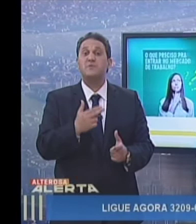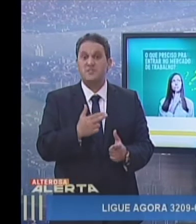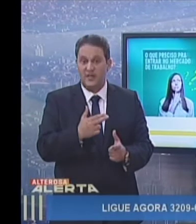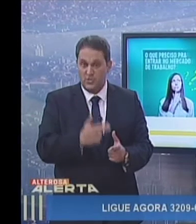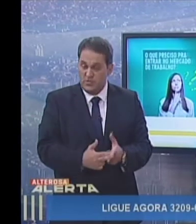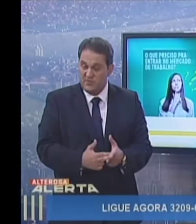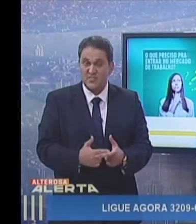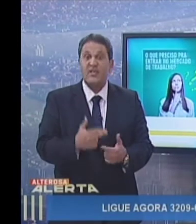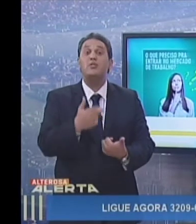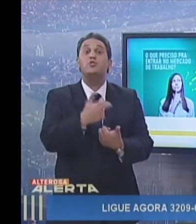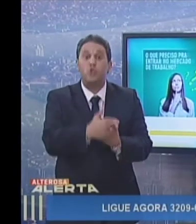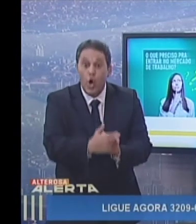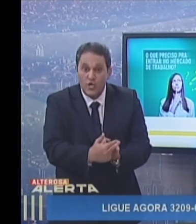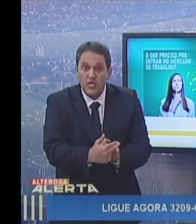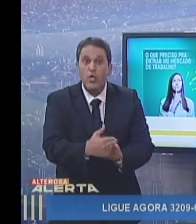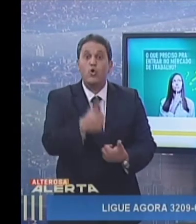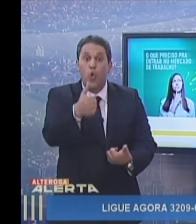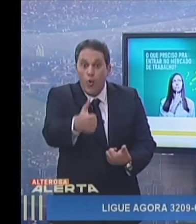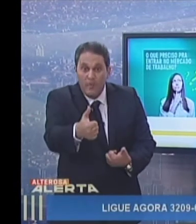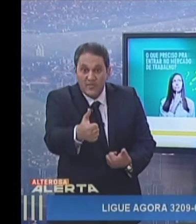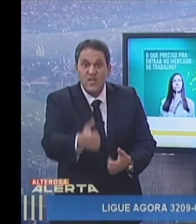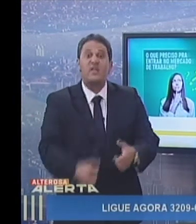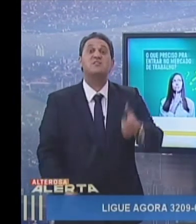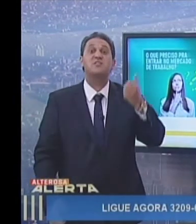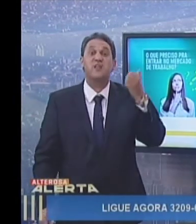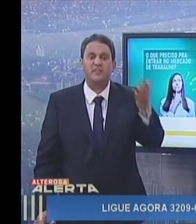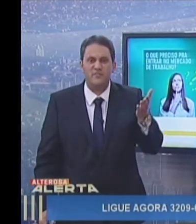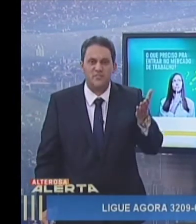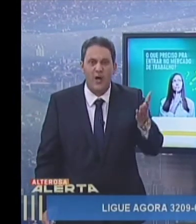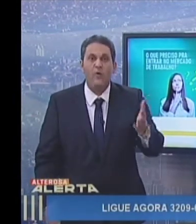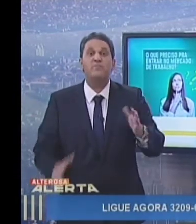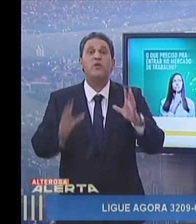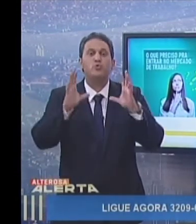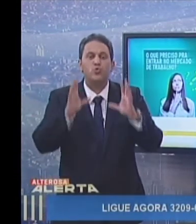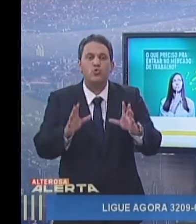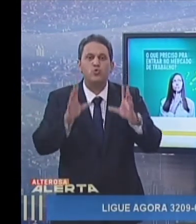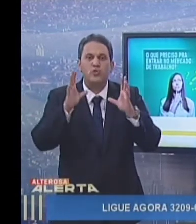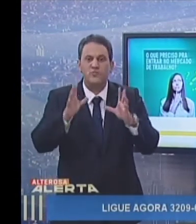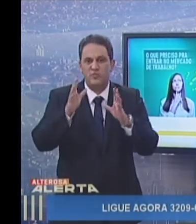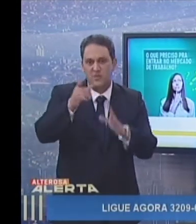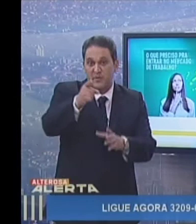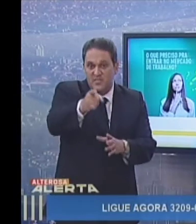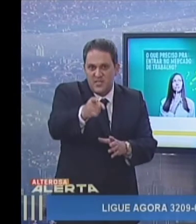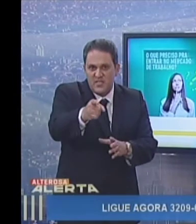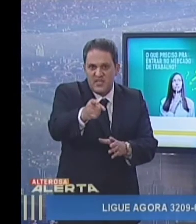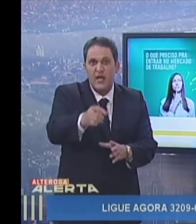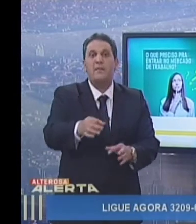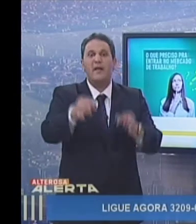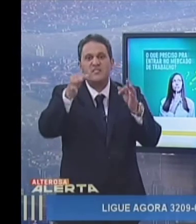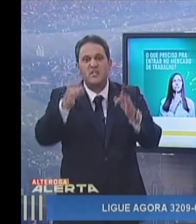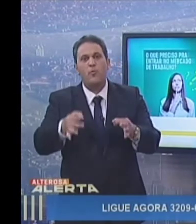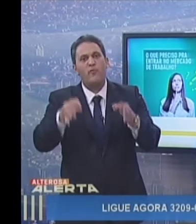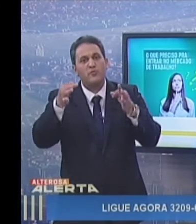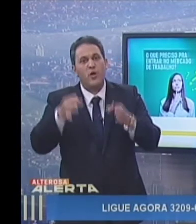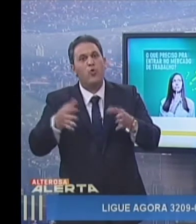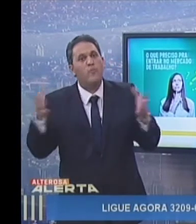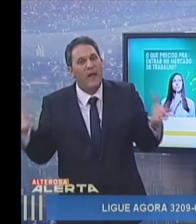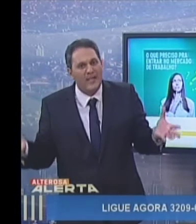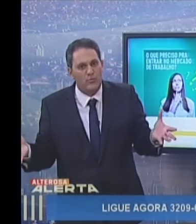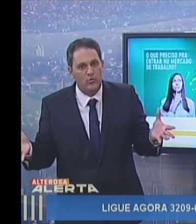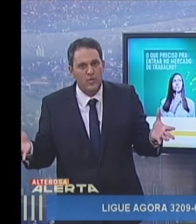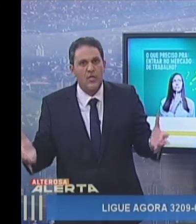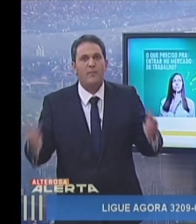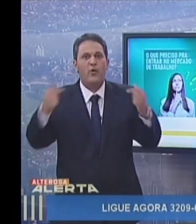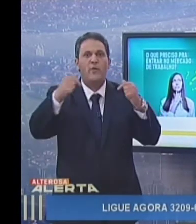noções administrativas, estoque, compras, escrita fiscal e tudo o que você precisa para ser um profissional